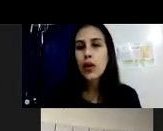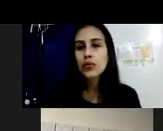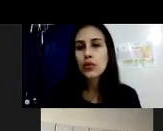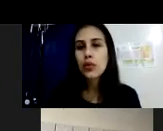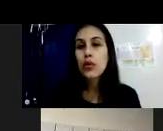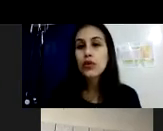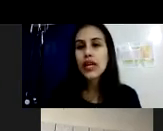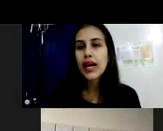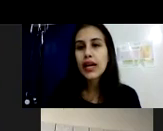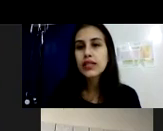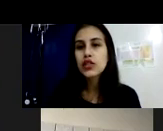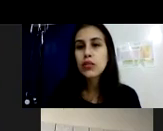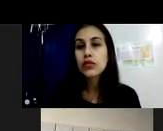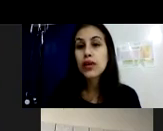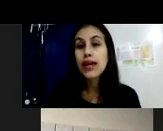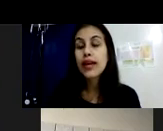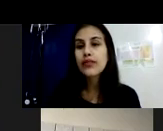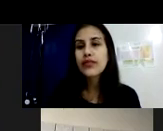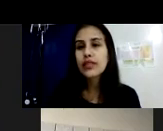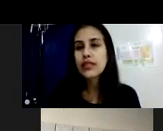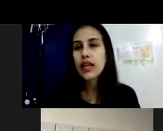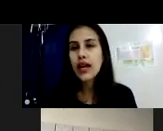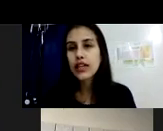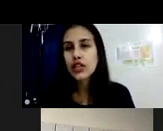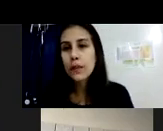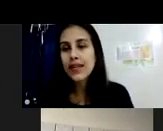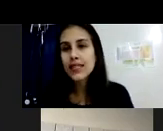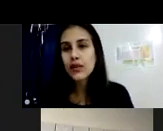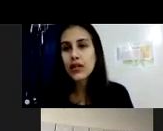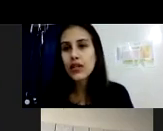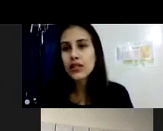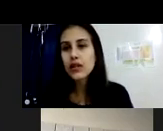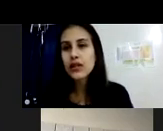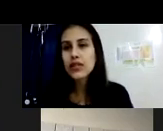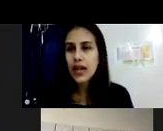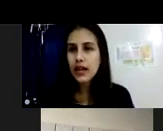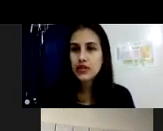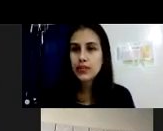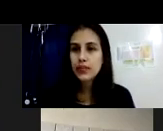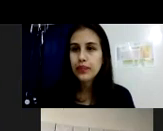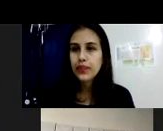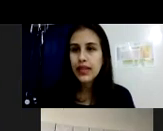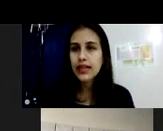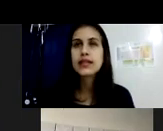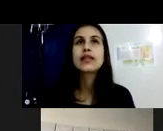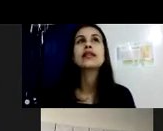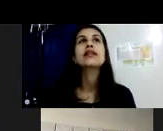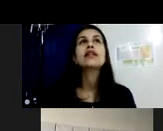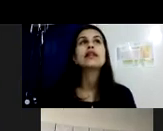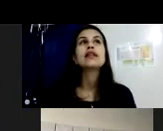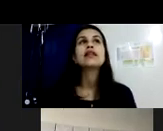Terceiro ponto, comunicar-se de modo eficiente para a segurança do paciente,